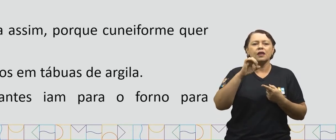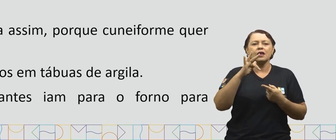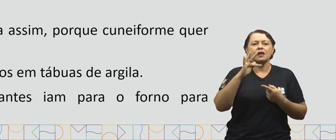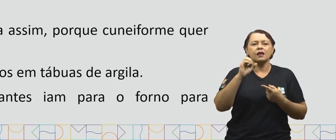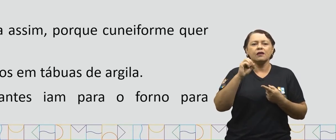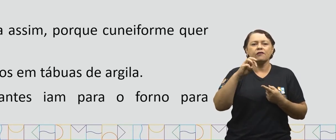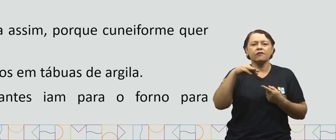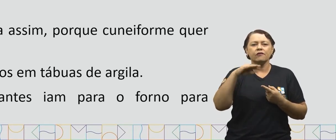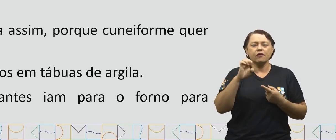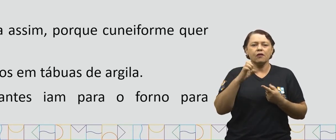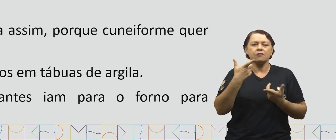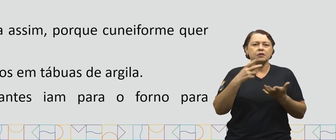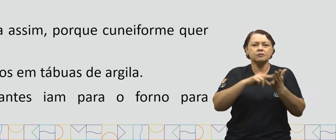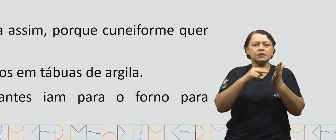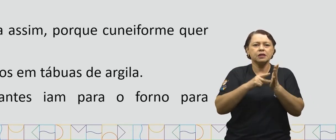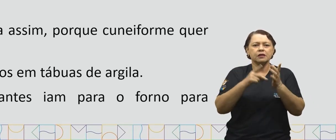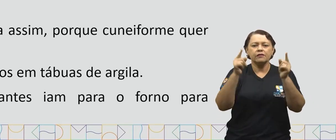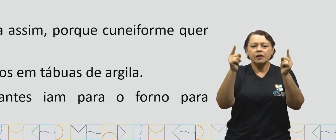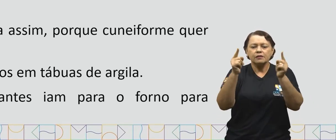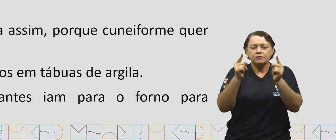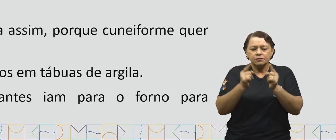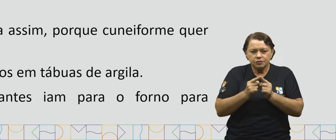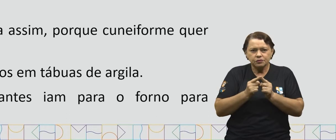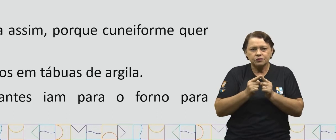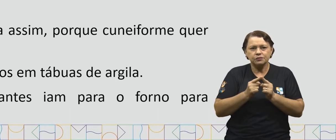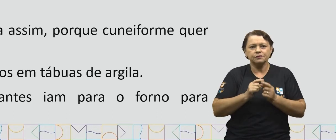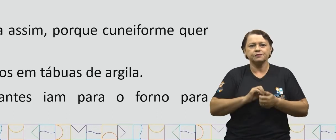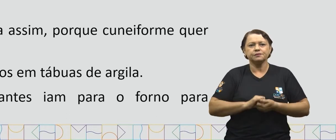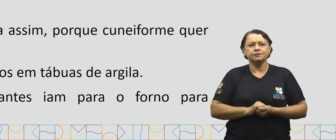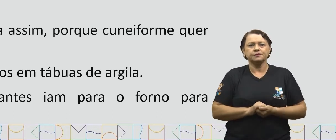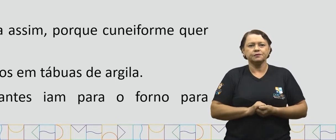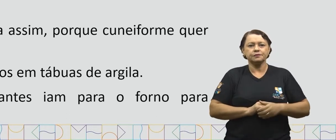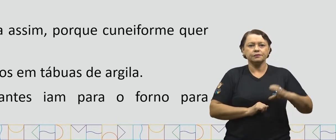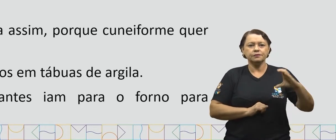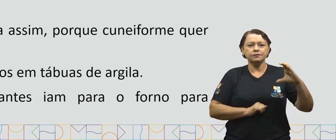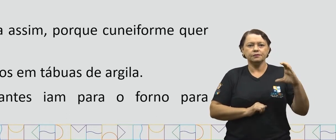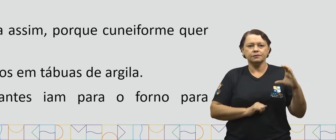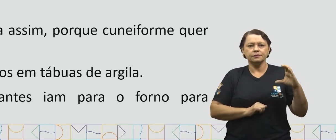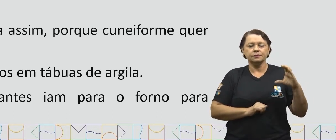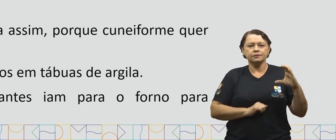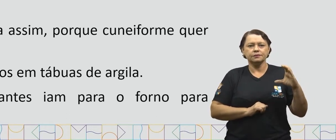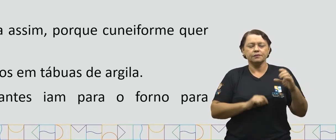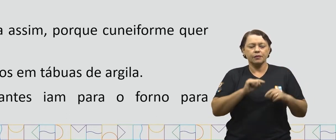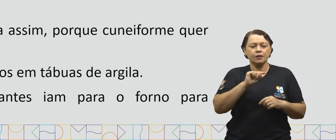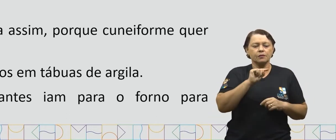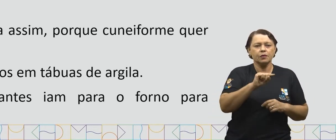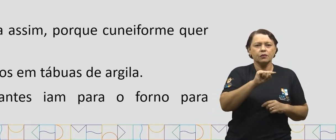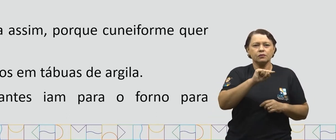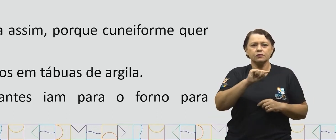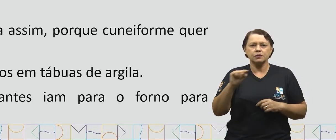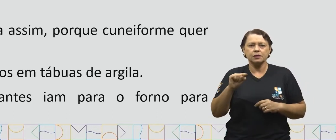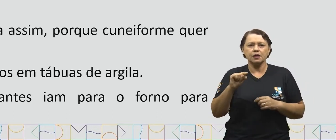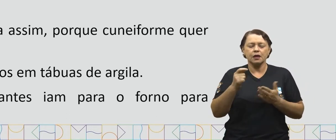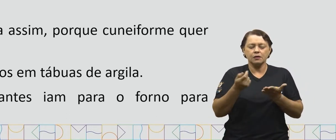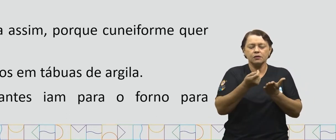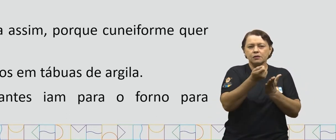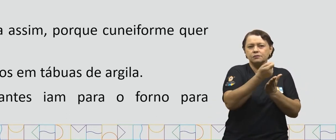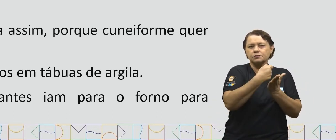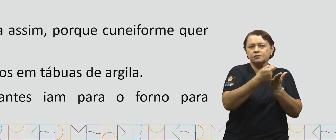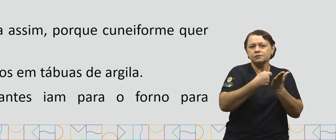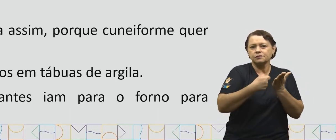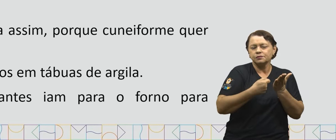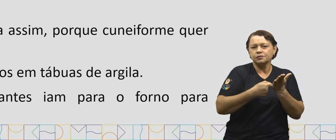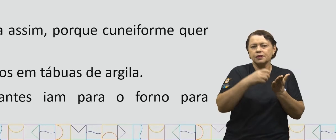dizer forma de cunha. Alternativa C. Os traços eram marcados em tábuas de